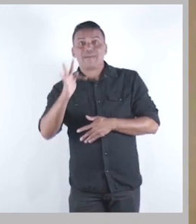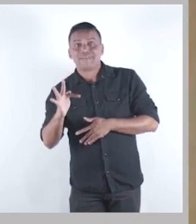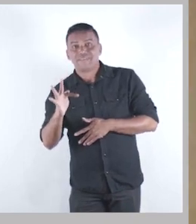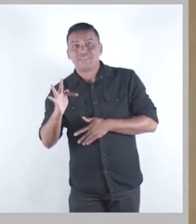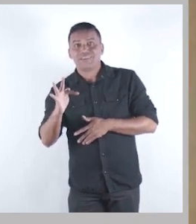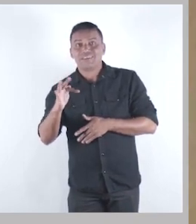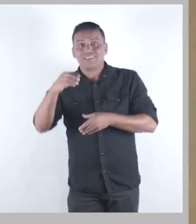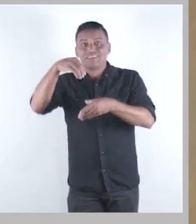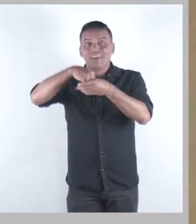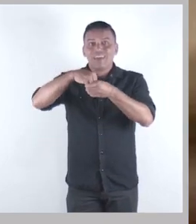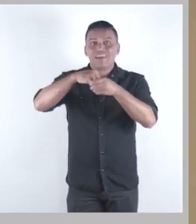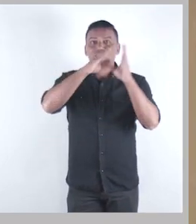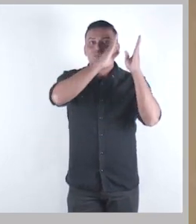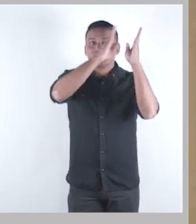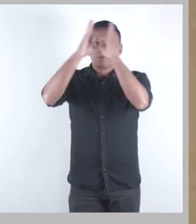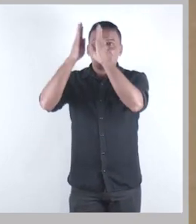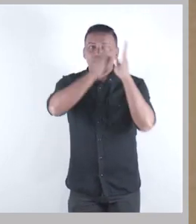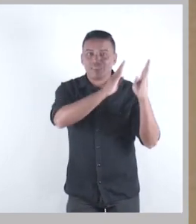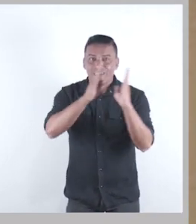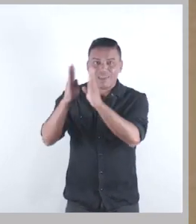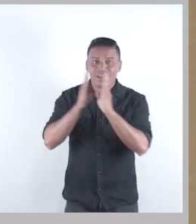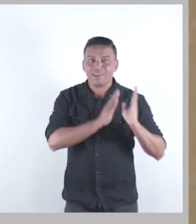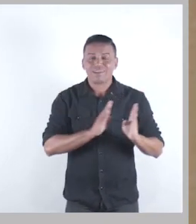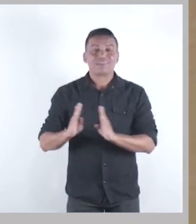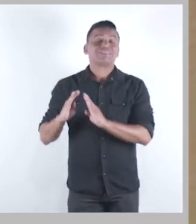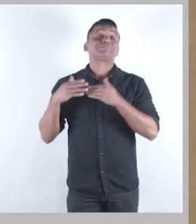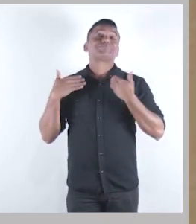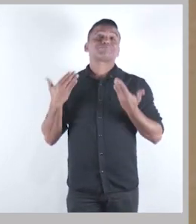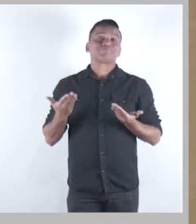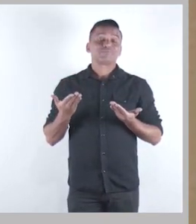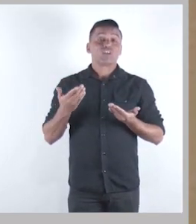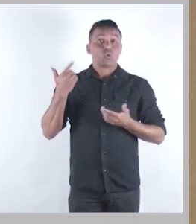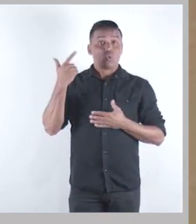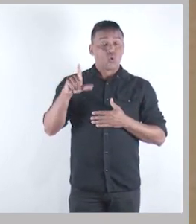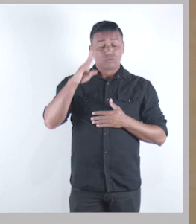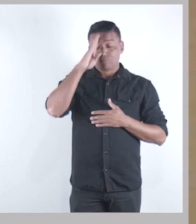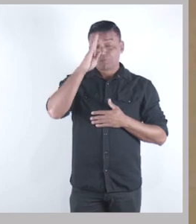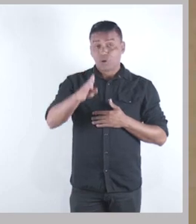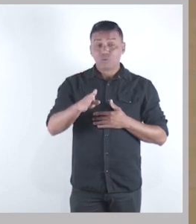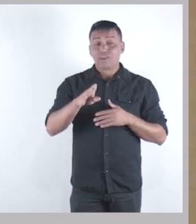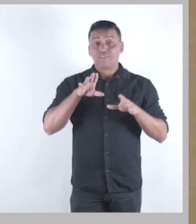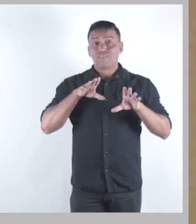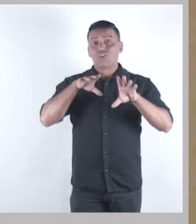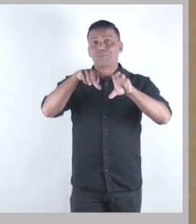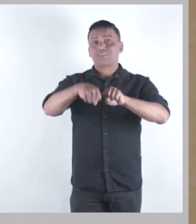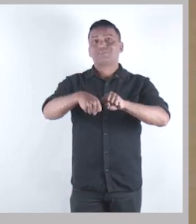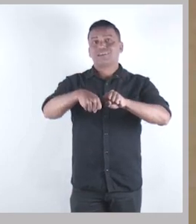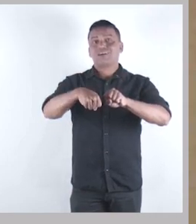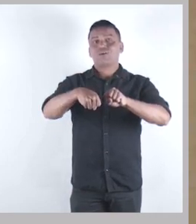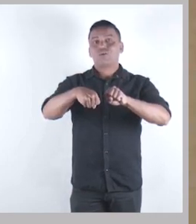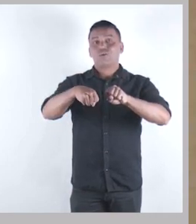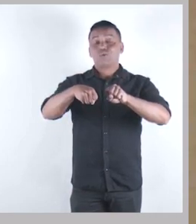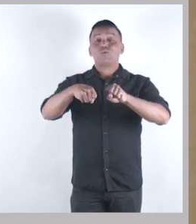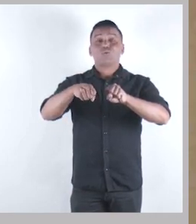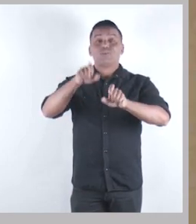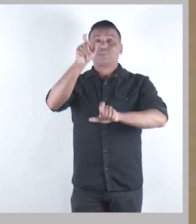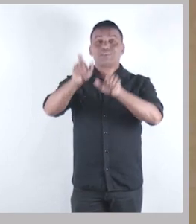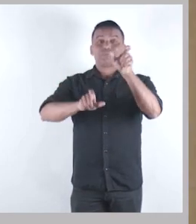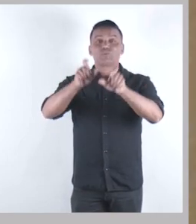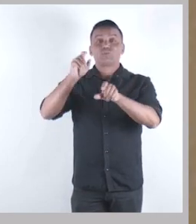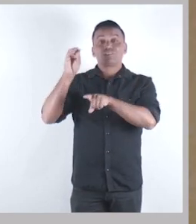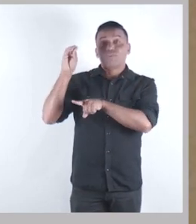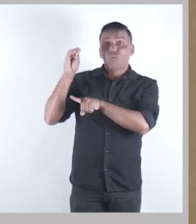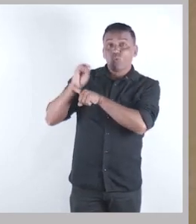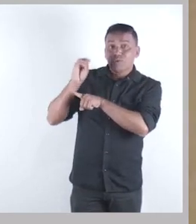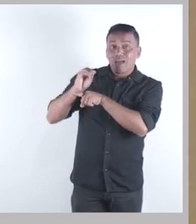né? E falamos de um outro ponto que é a formação dos gestores das bibliotecas. O Fundo Bibliográfico tem,